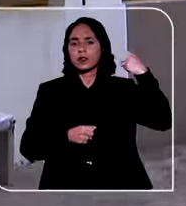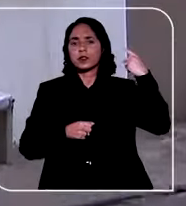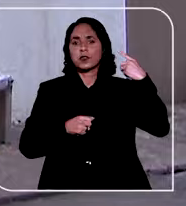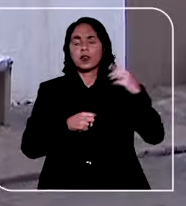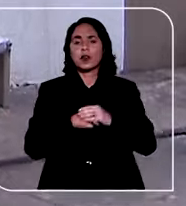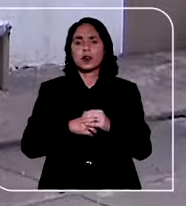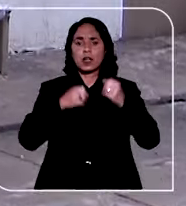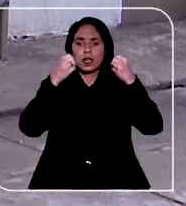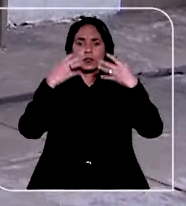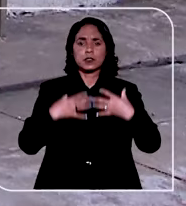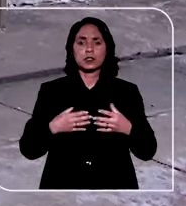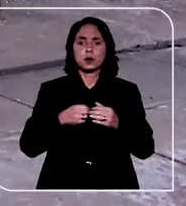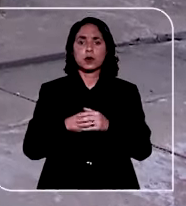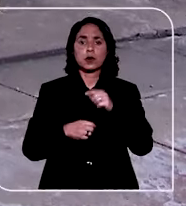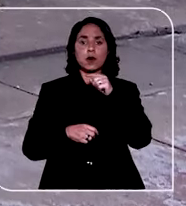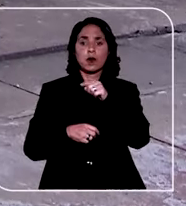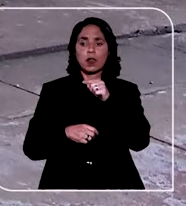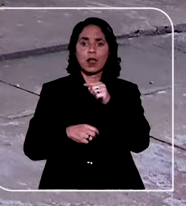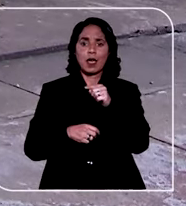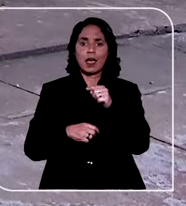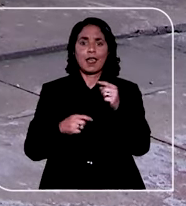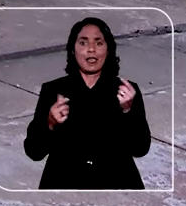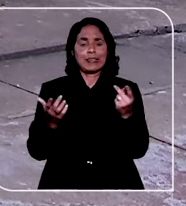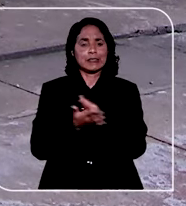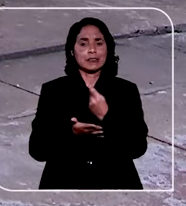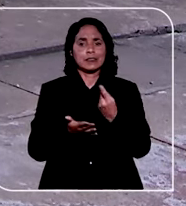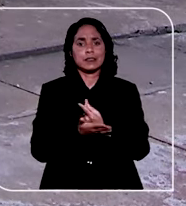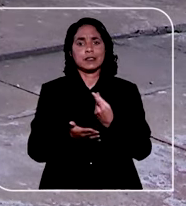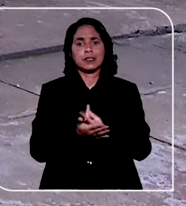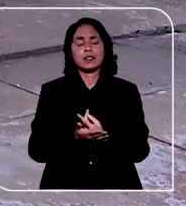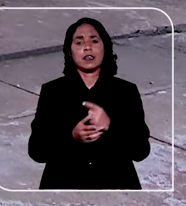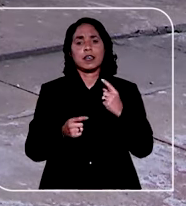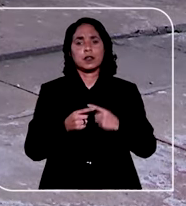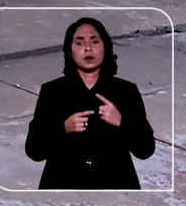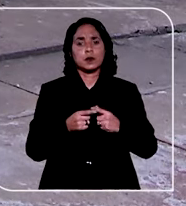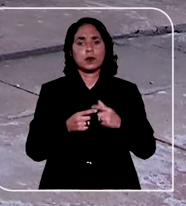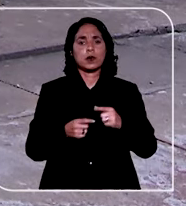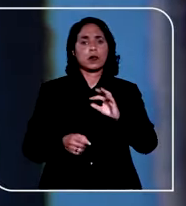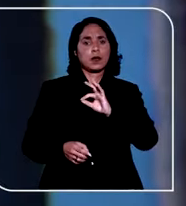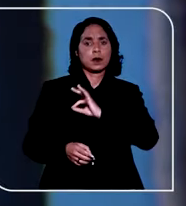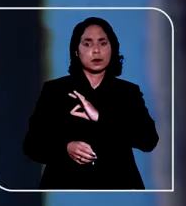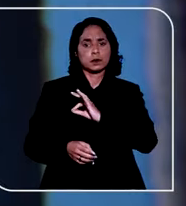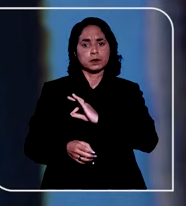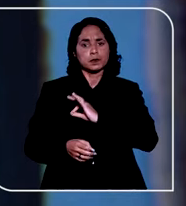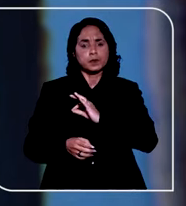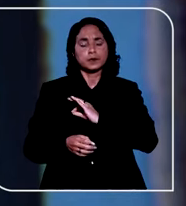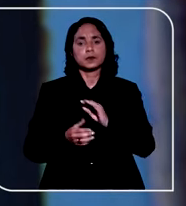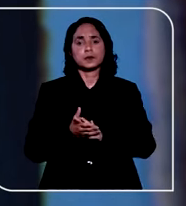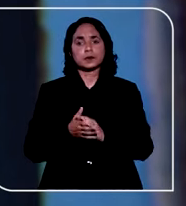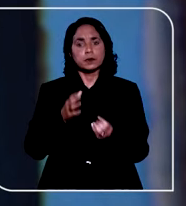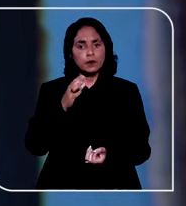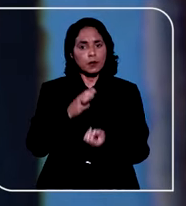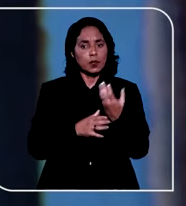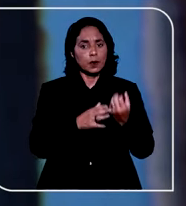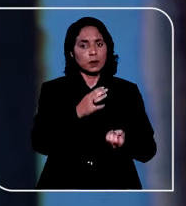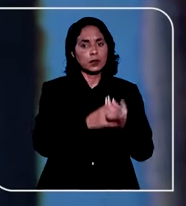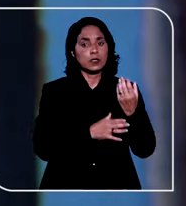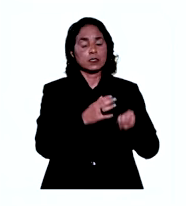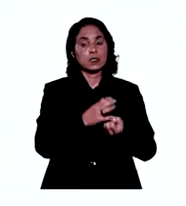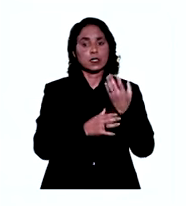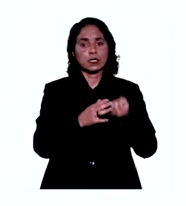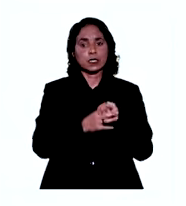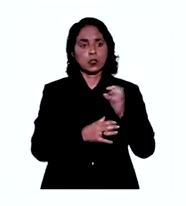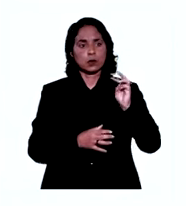polícia federal alegou que houve ilegalidade na prática adotada pelos agentes ex por teria ocorrido flagrante